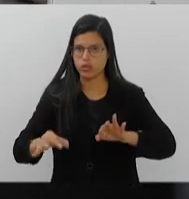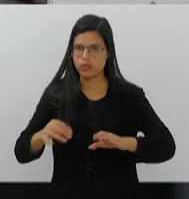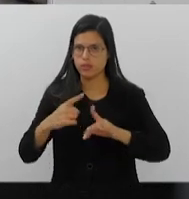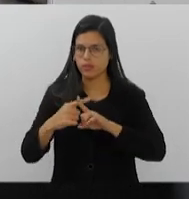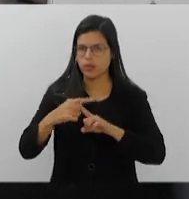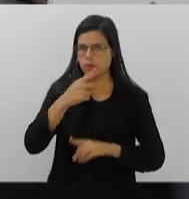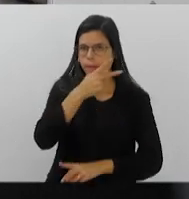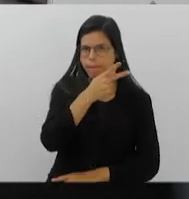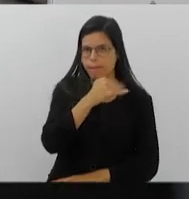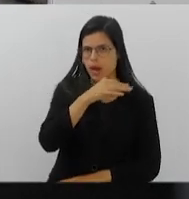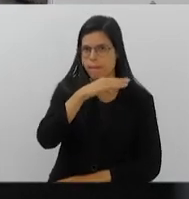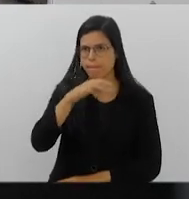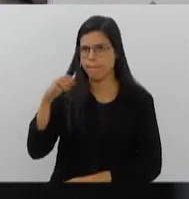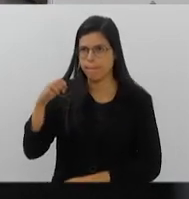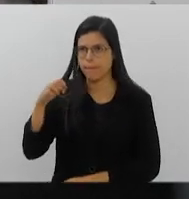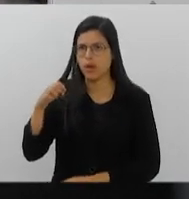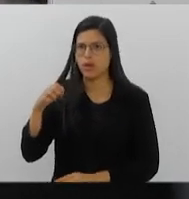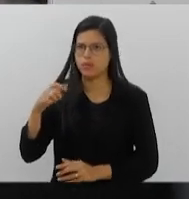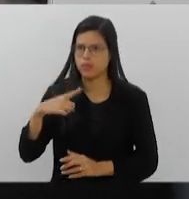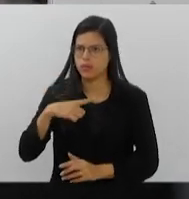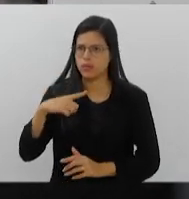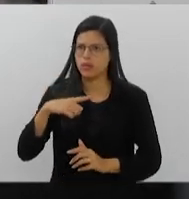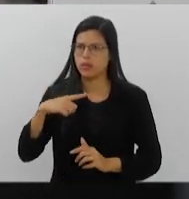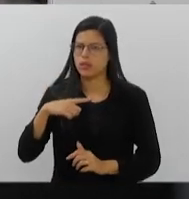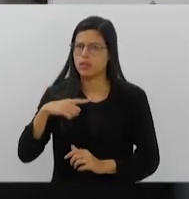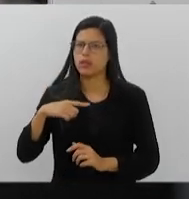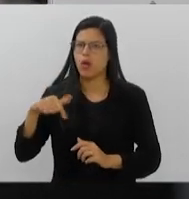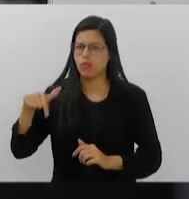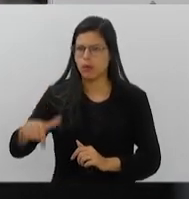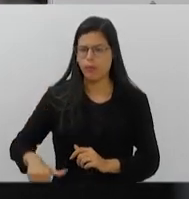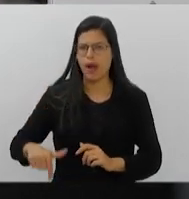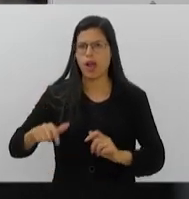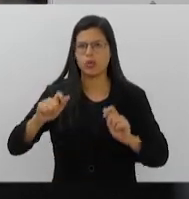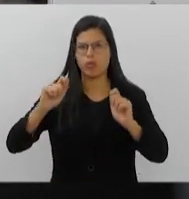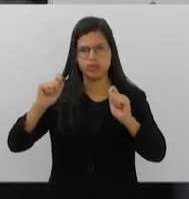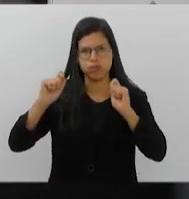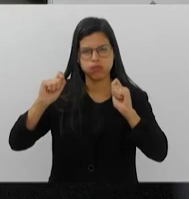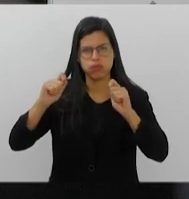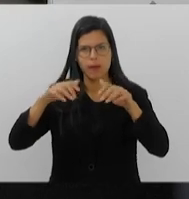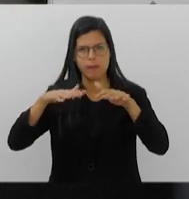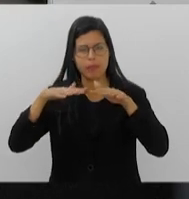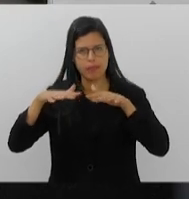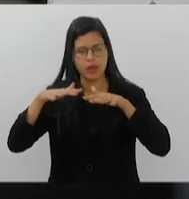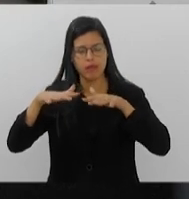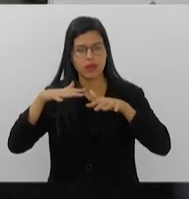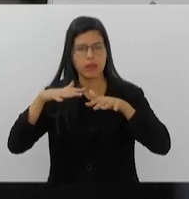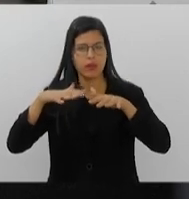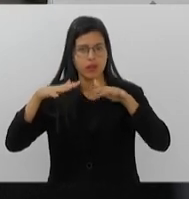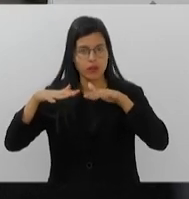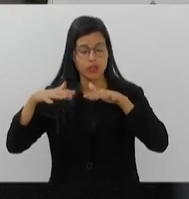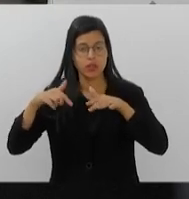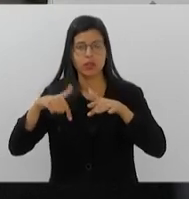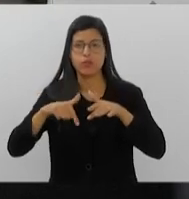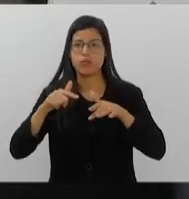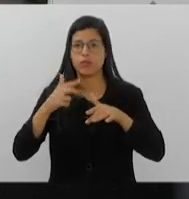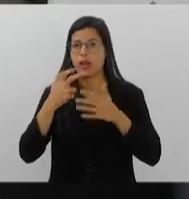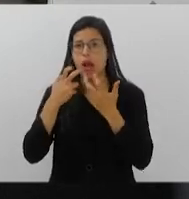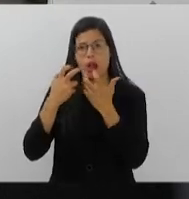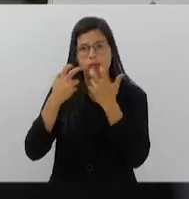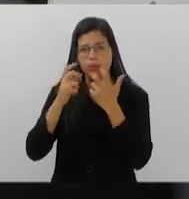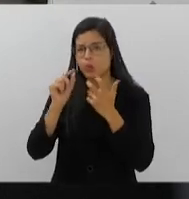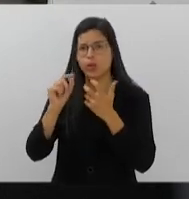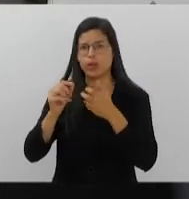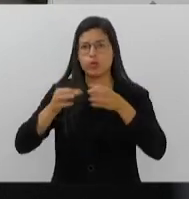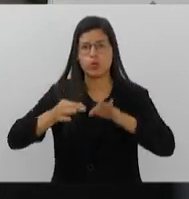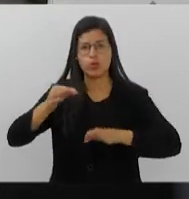mães e pais estão lá embaixo, em todas as manifestações que fizemos juntos, clamando por justiça. Elas não querem nem mais e nem menos.